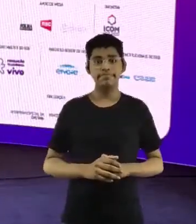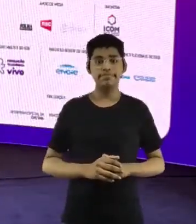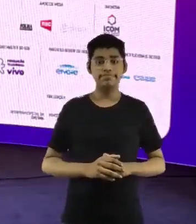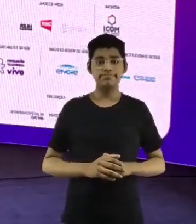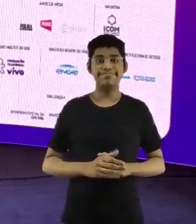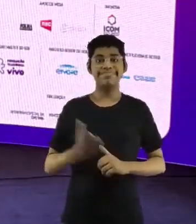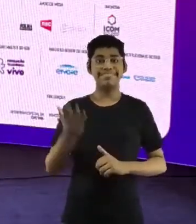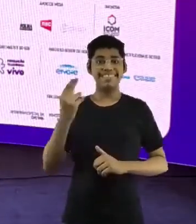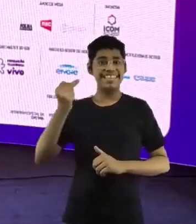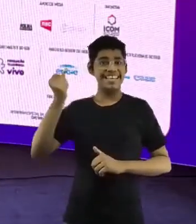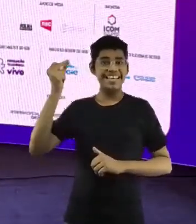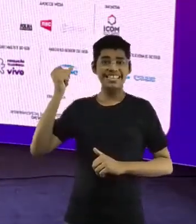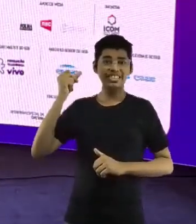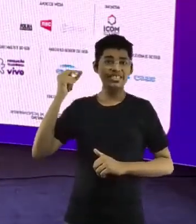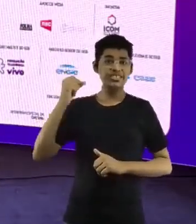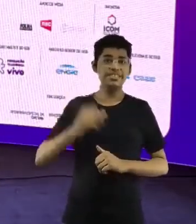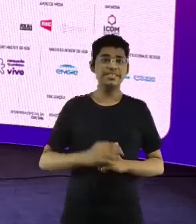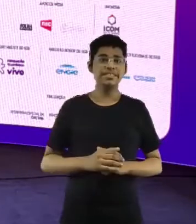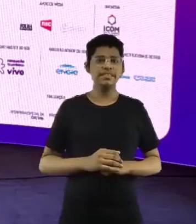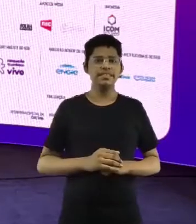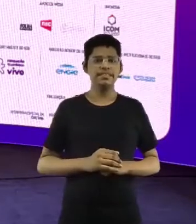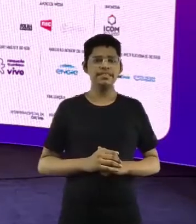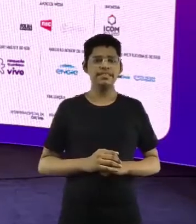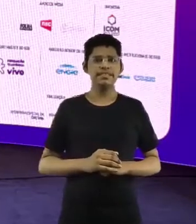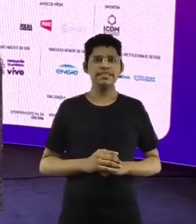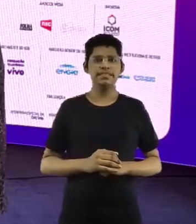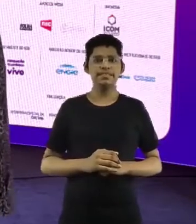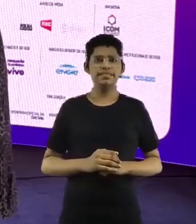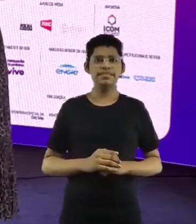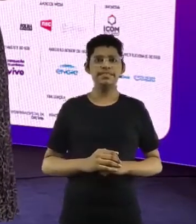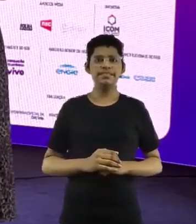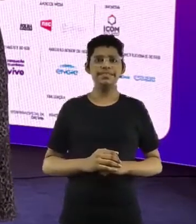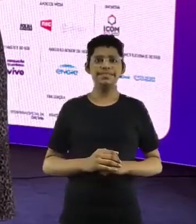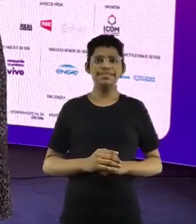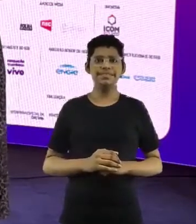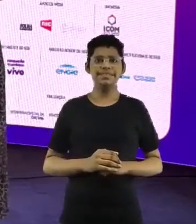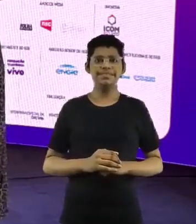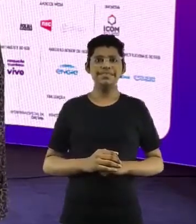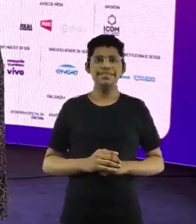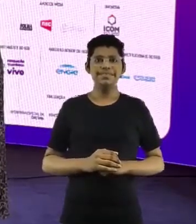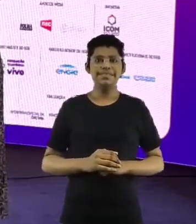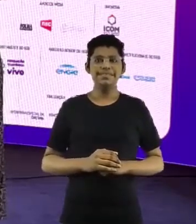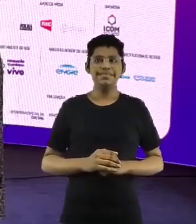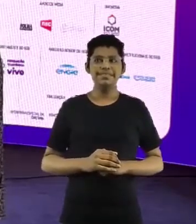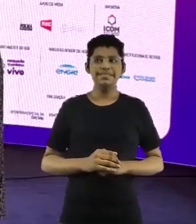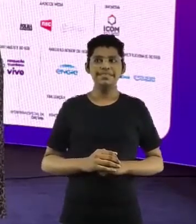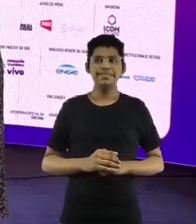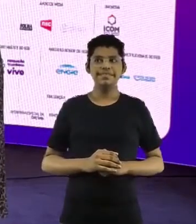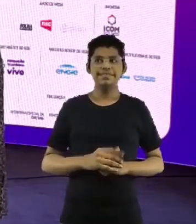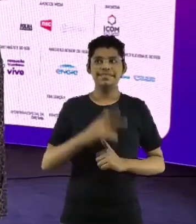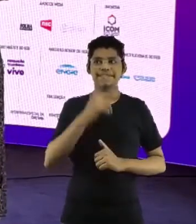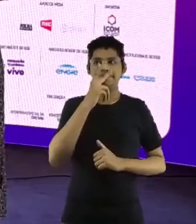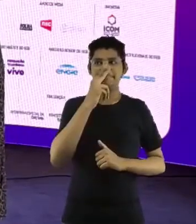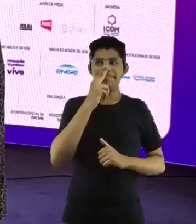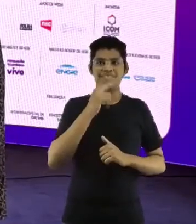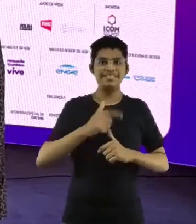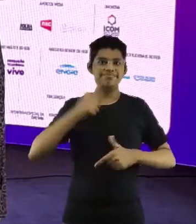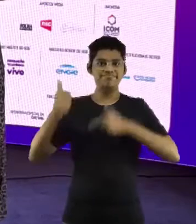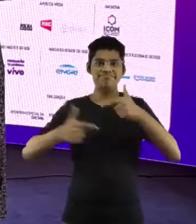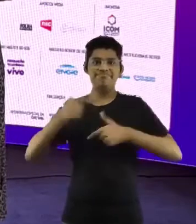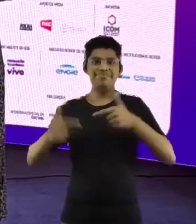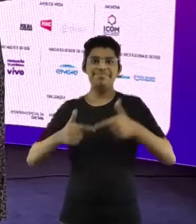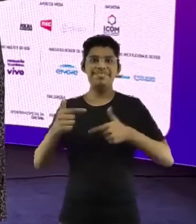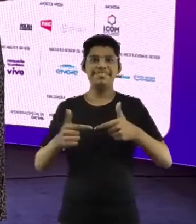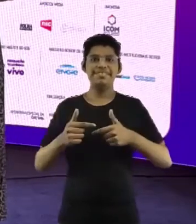5, 10, 20 vezes, não sei quantas vezes mais assoberbados. Nunca foi tão importante ter educação em dados. Nunca